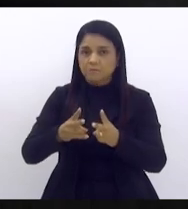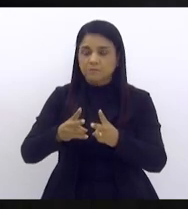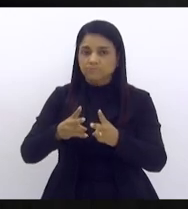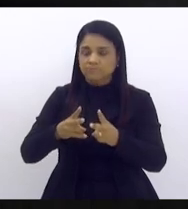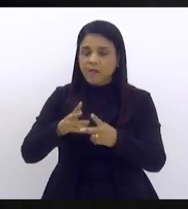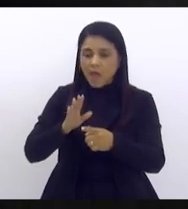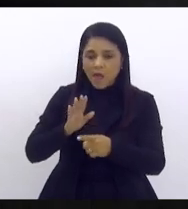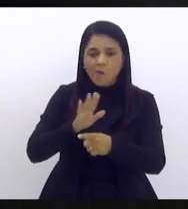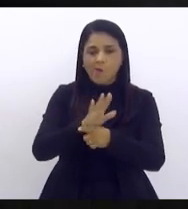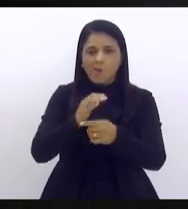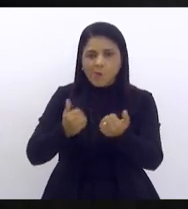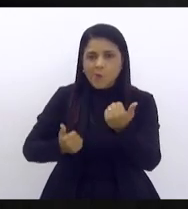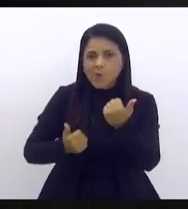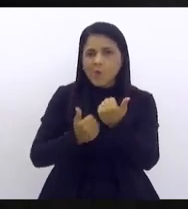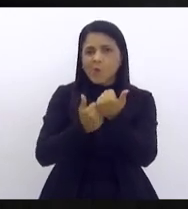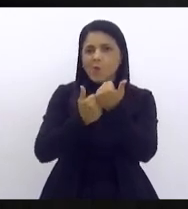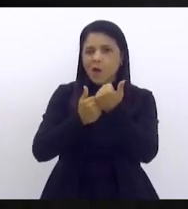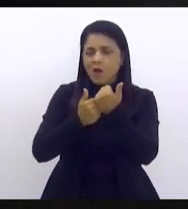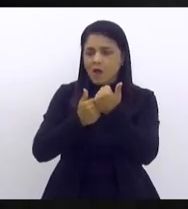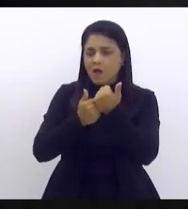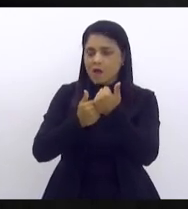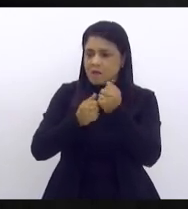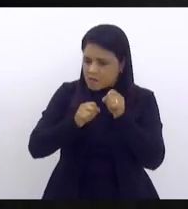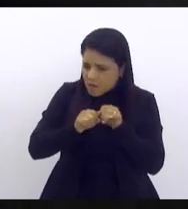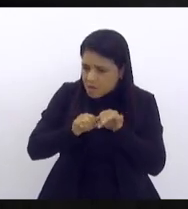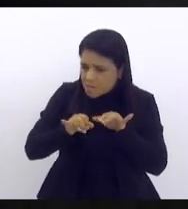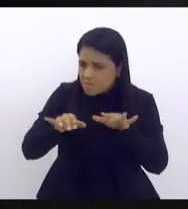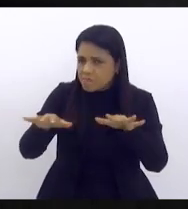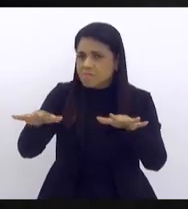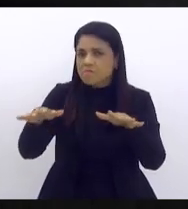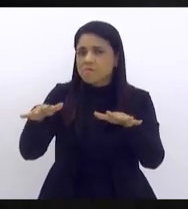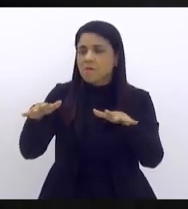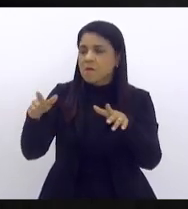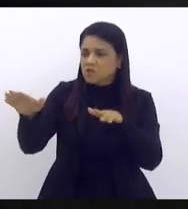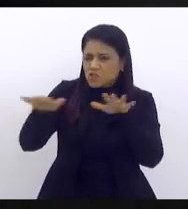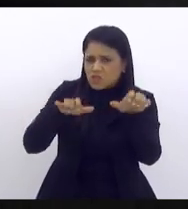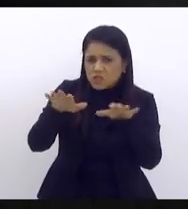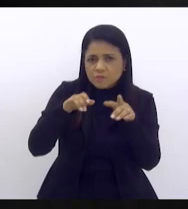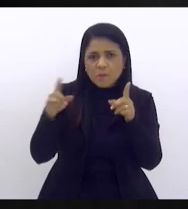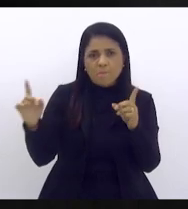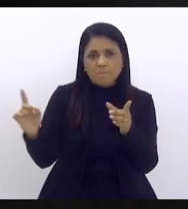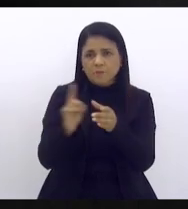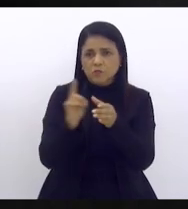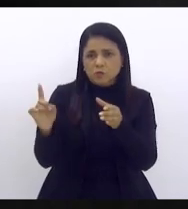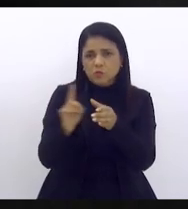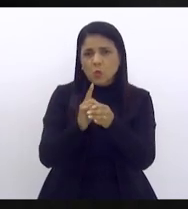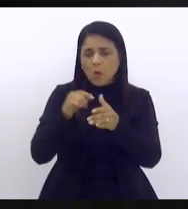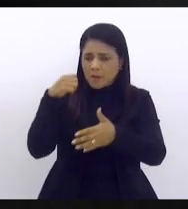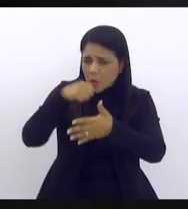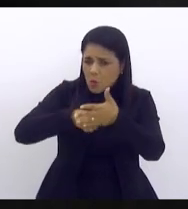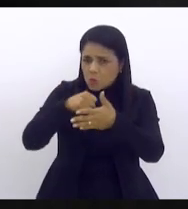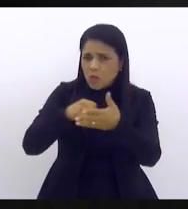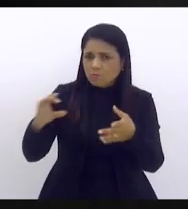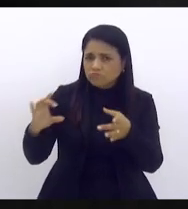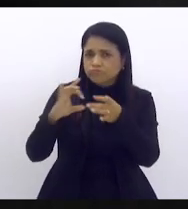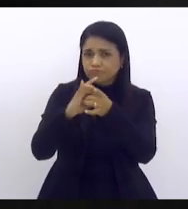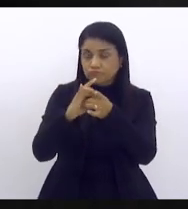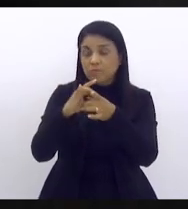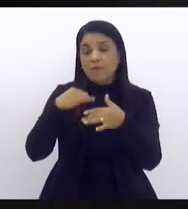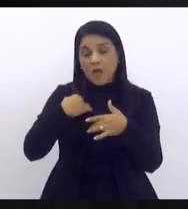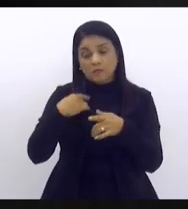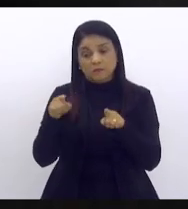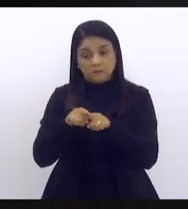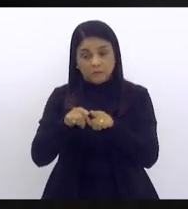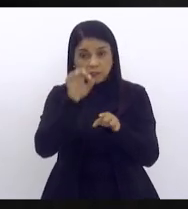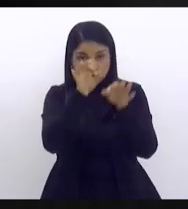buscando ampliar pessoas para dentro de uma luta. Mas, por dever de justiça, eu também tenho que citar, Sandro, que eu fui